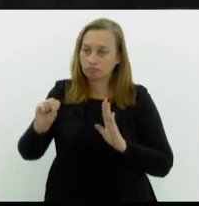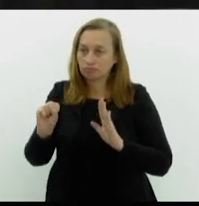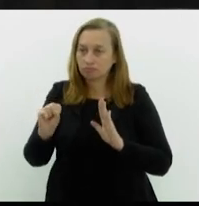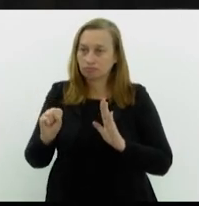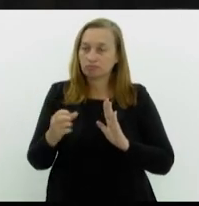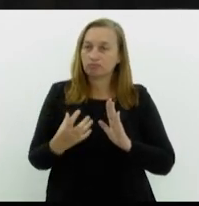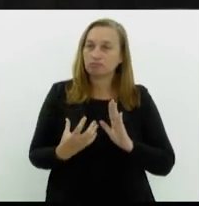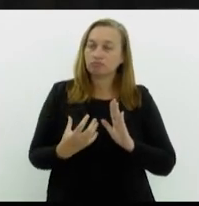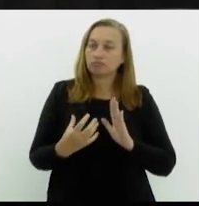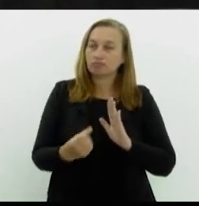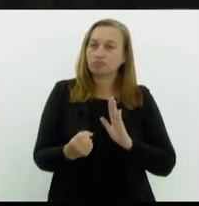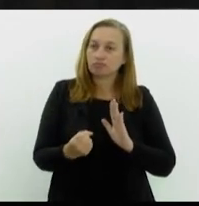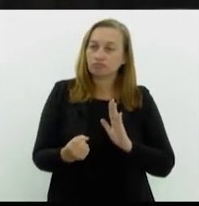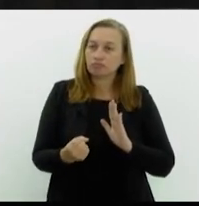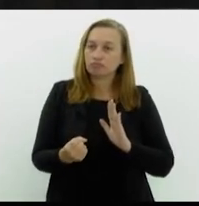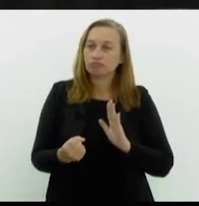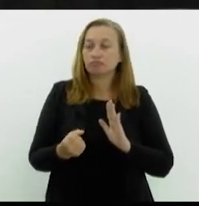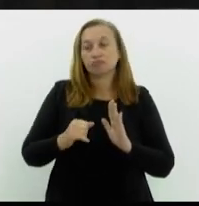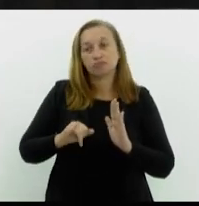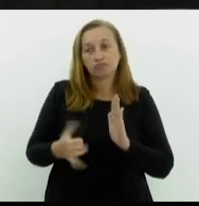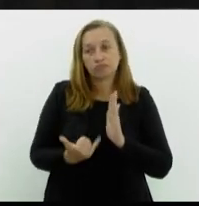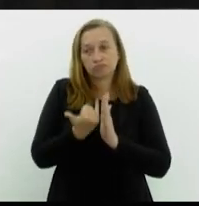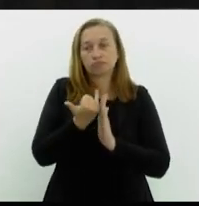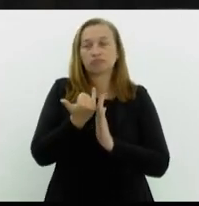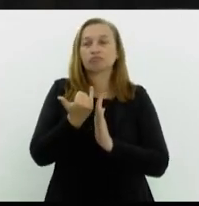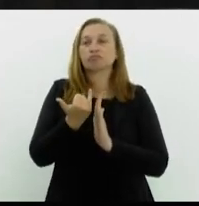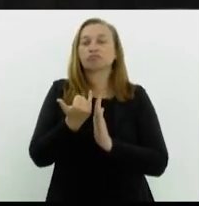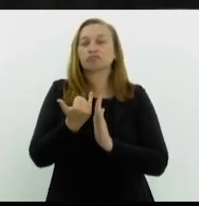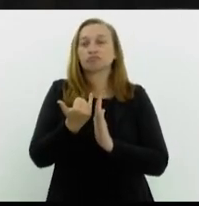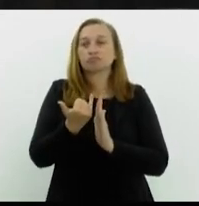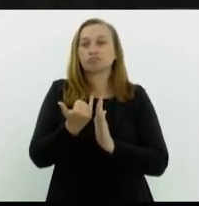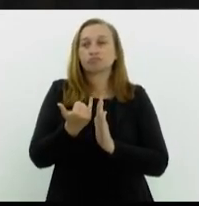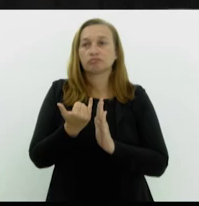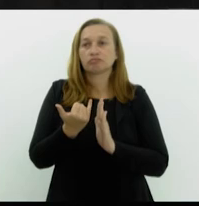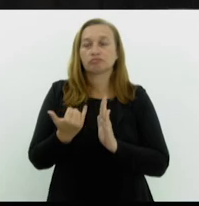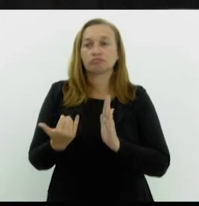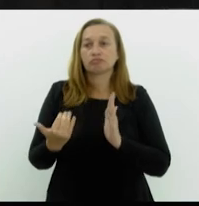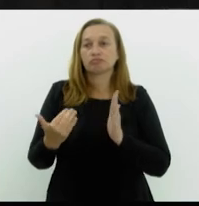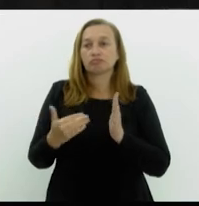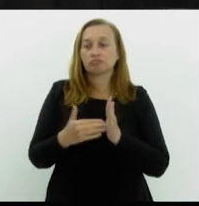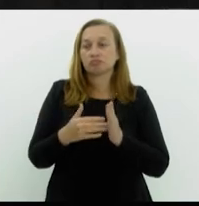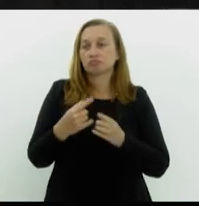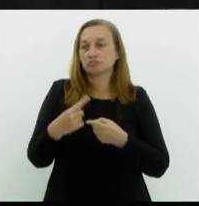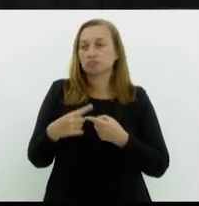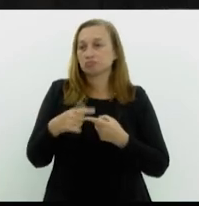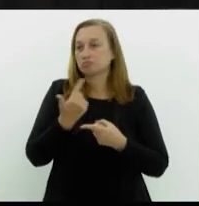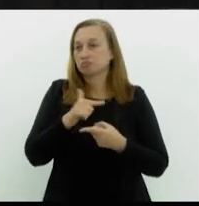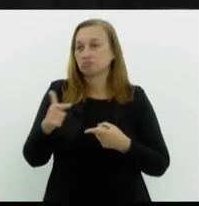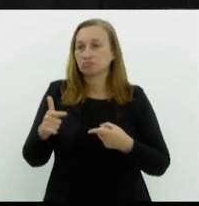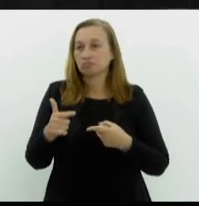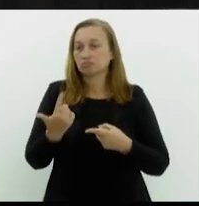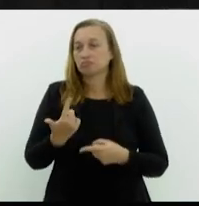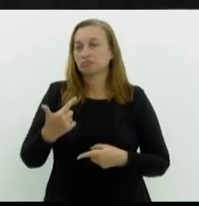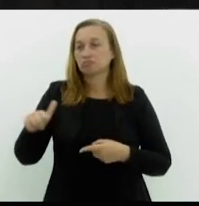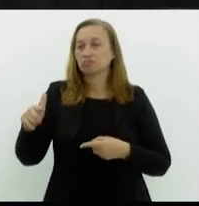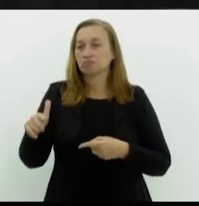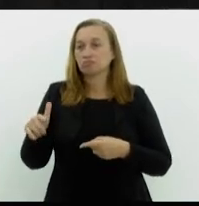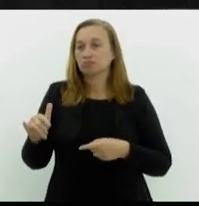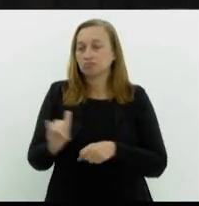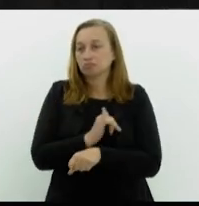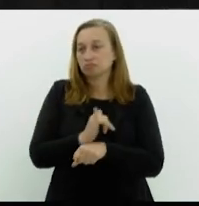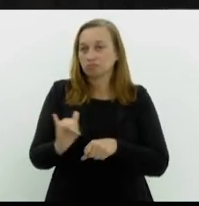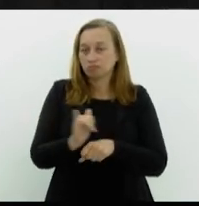se submeteu a esses juros escorchantes, até porque não tinha outra